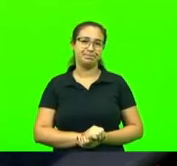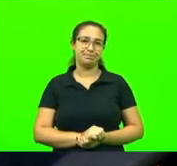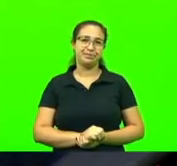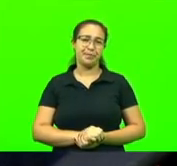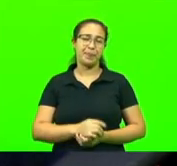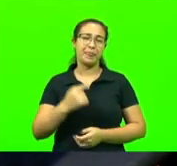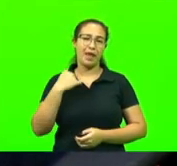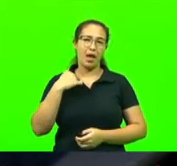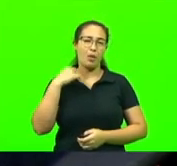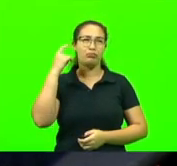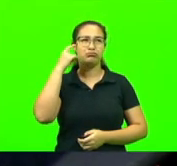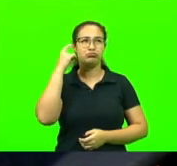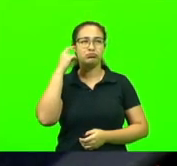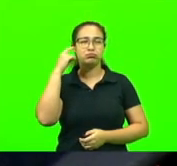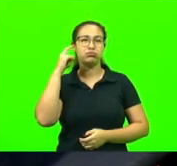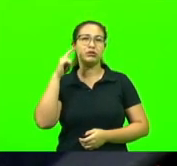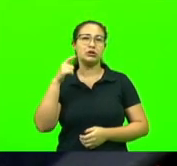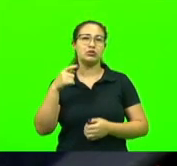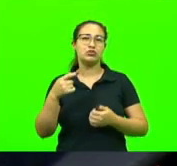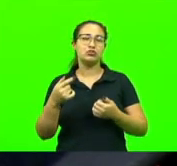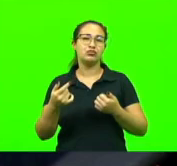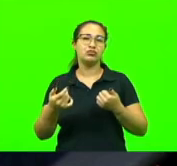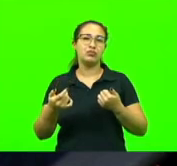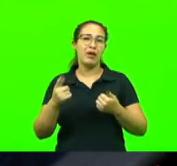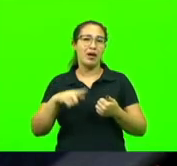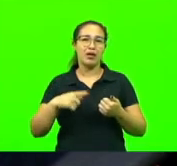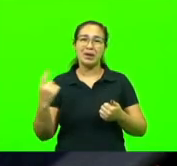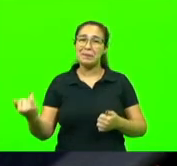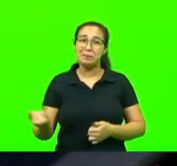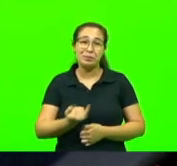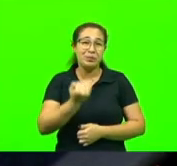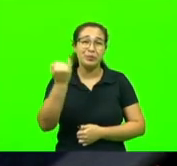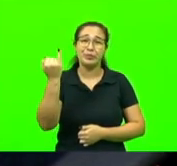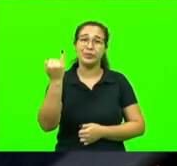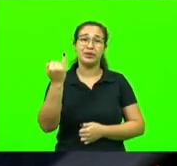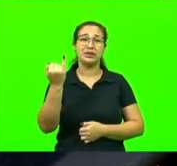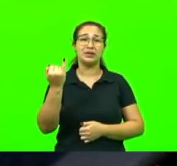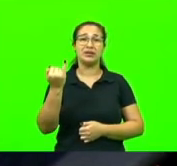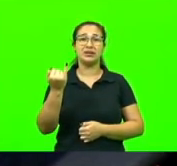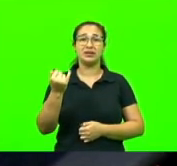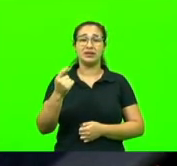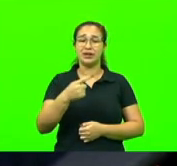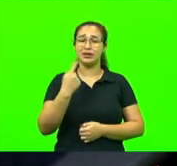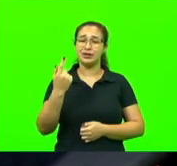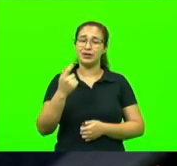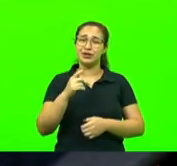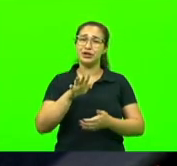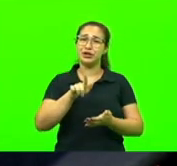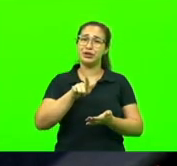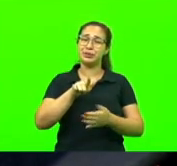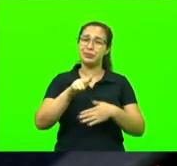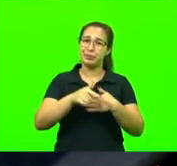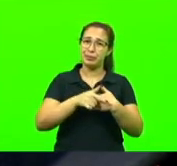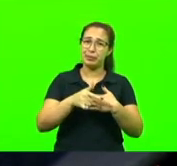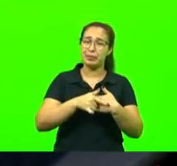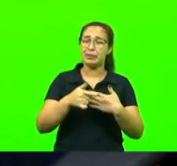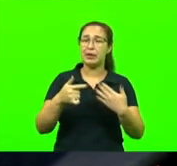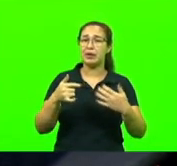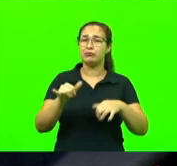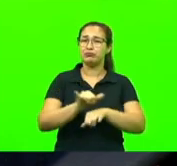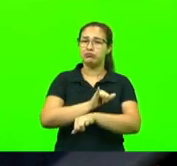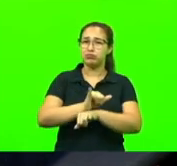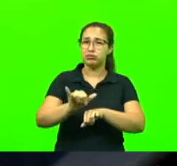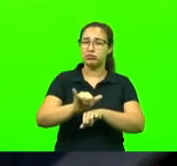que, fundamentalmente agora, depois da Covid, nós temos um papel estratégico nas escolas de reconstituir